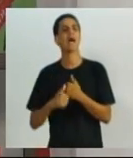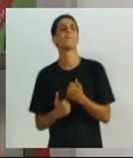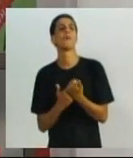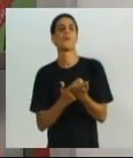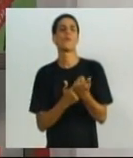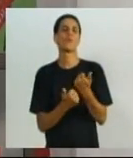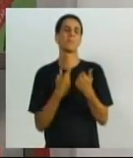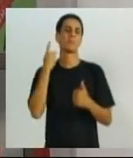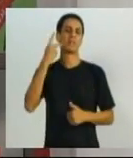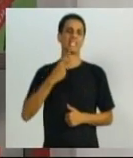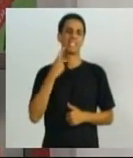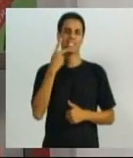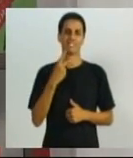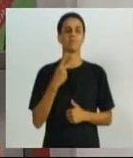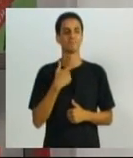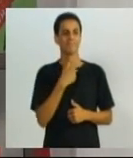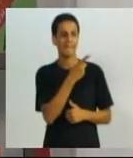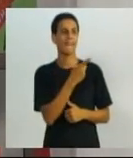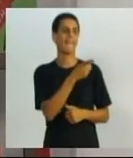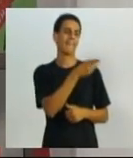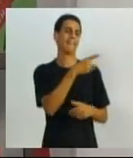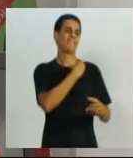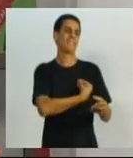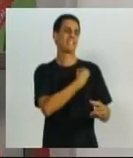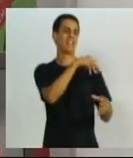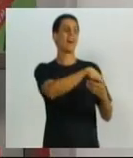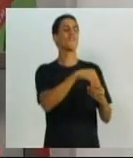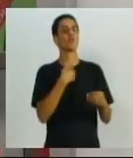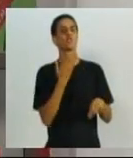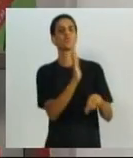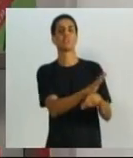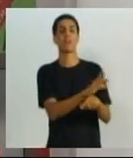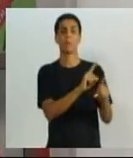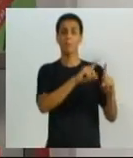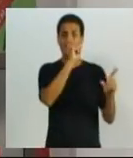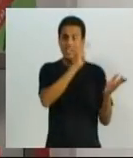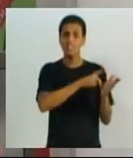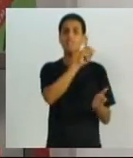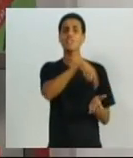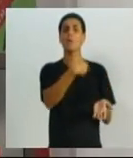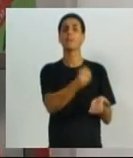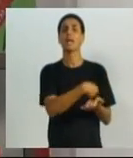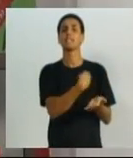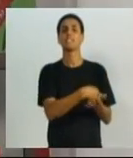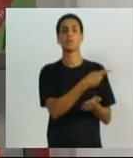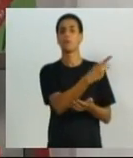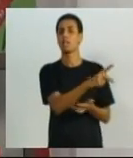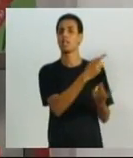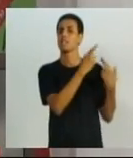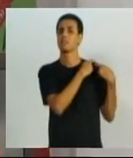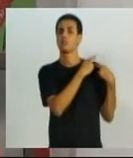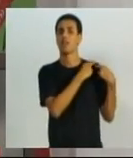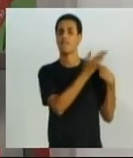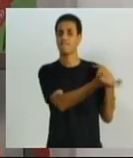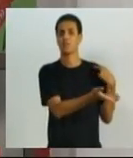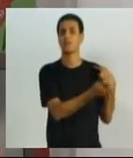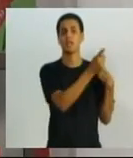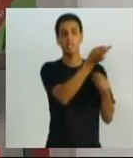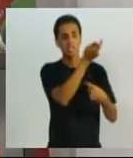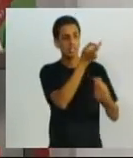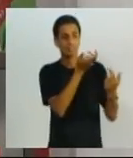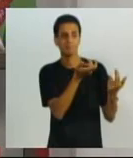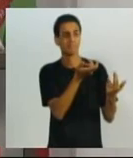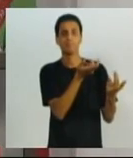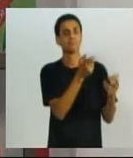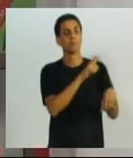acaba contribuindo com o voto em favor disso, sendo que, na verdade, era obrigação da pessoa que está exercendo, o gestor público que está exercendo